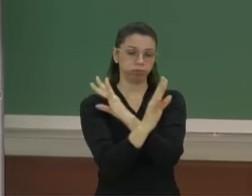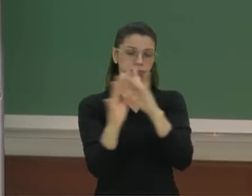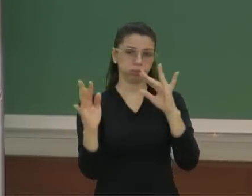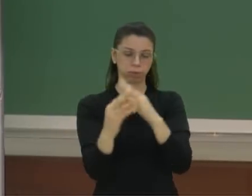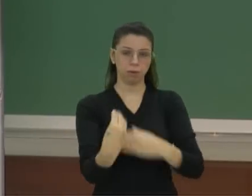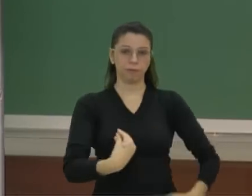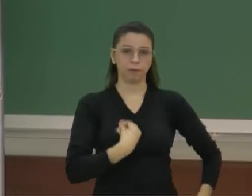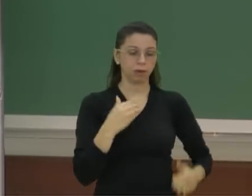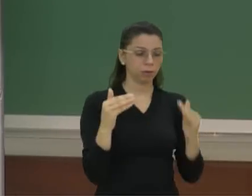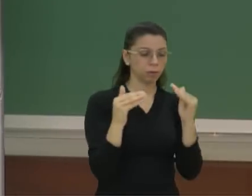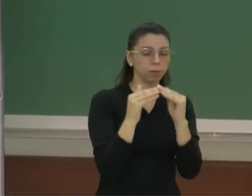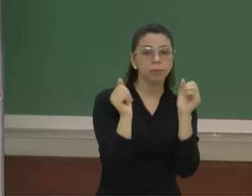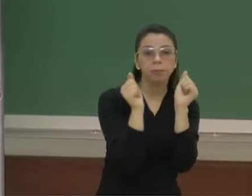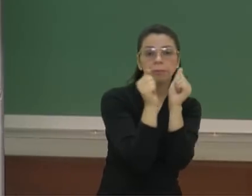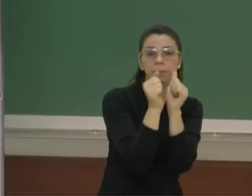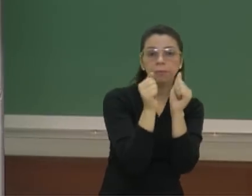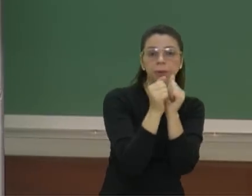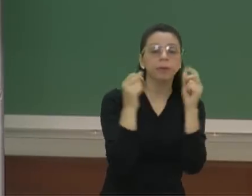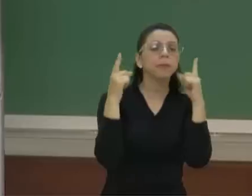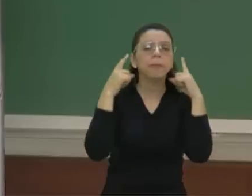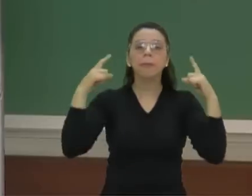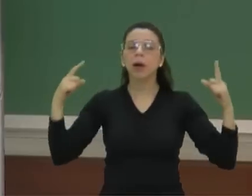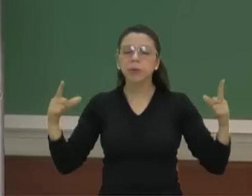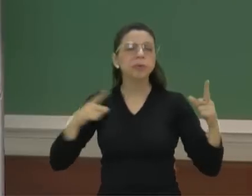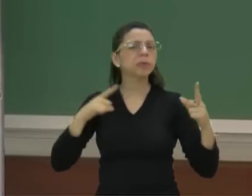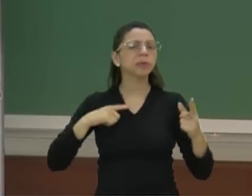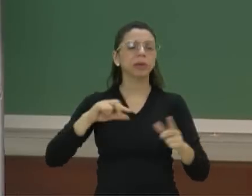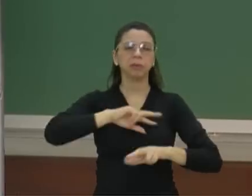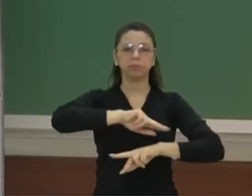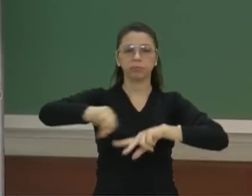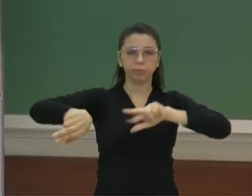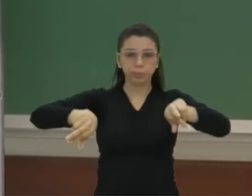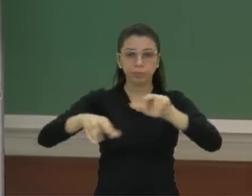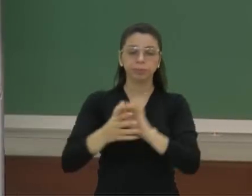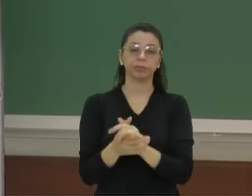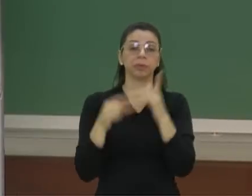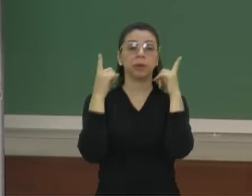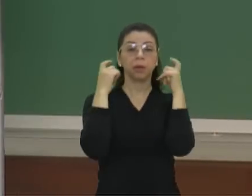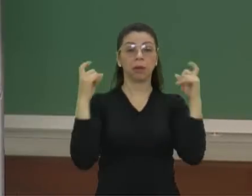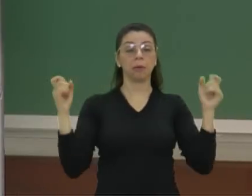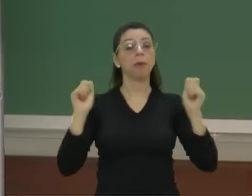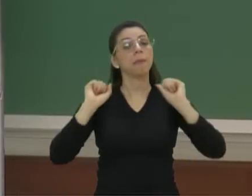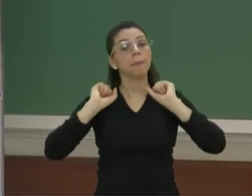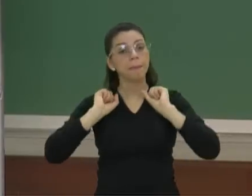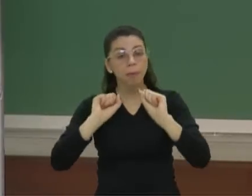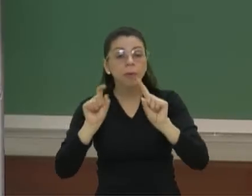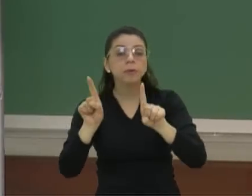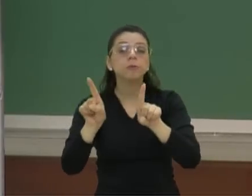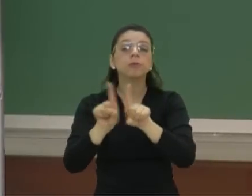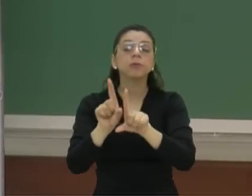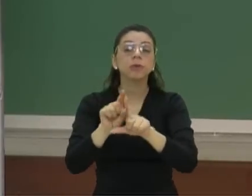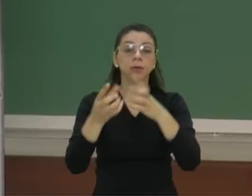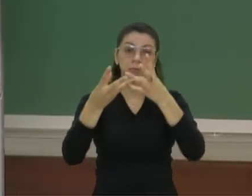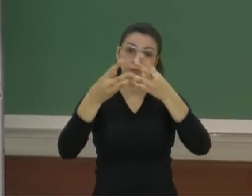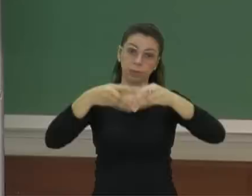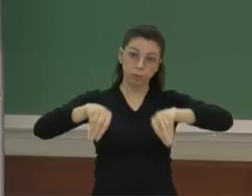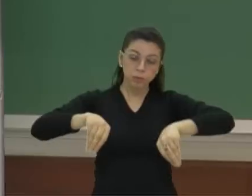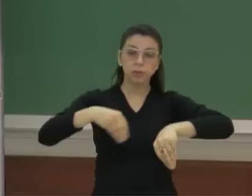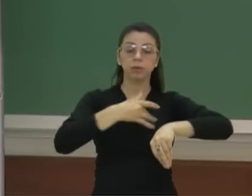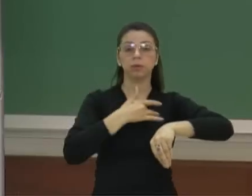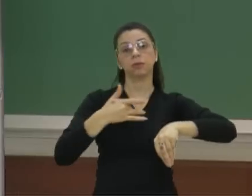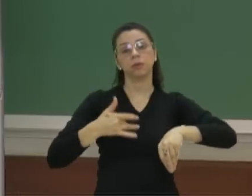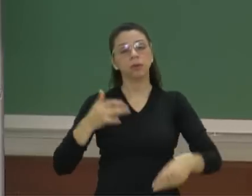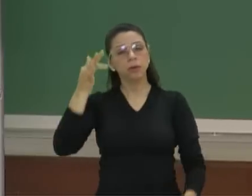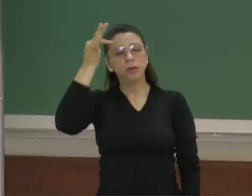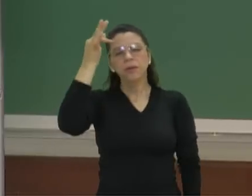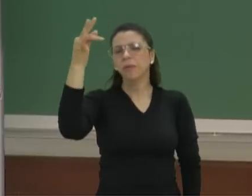mais barulho vai ter. E esses ruídos podem causar algumas coisas no nosso corpo. E ele menciona como dor de